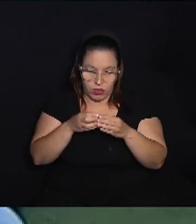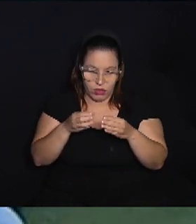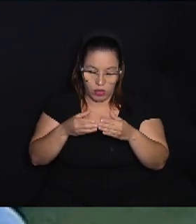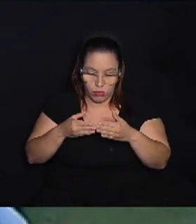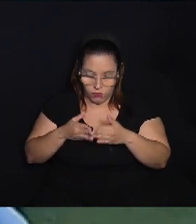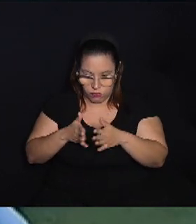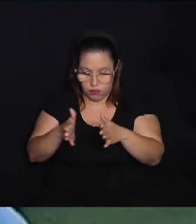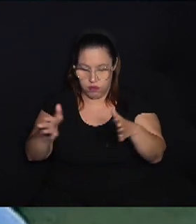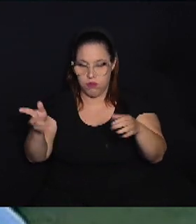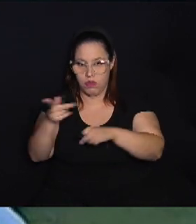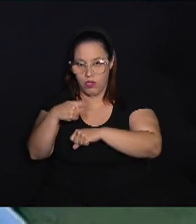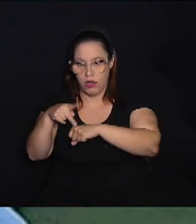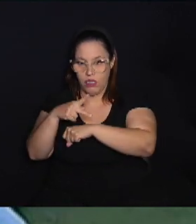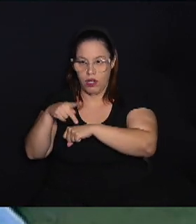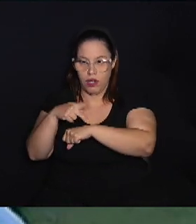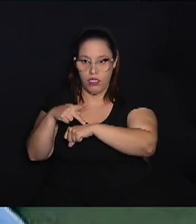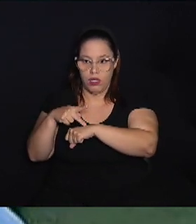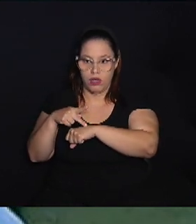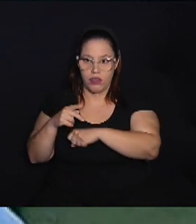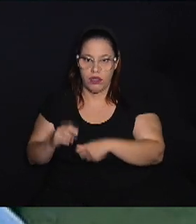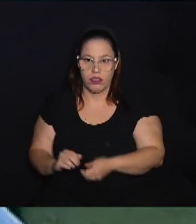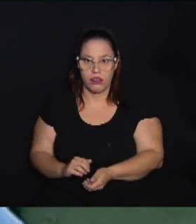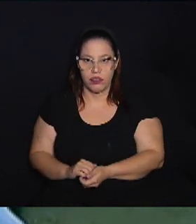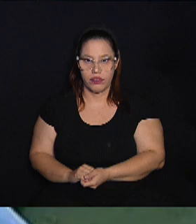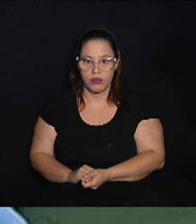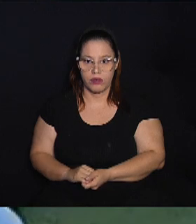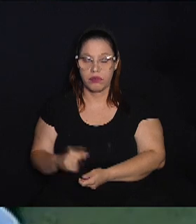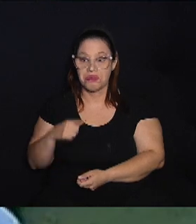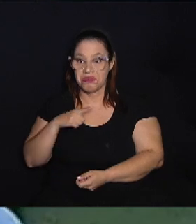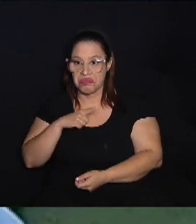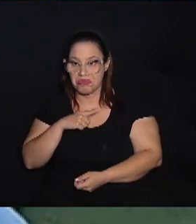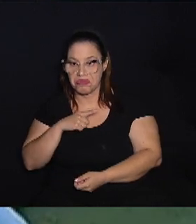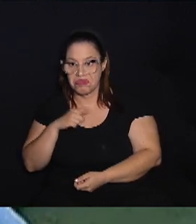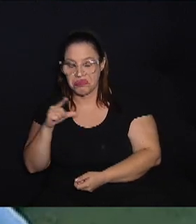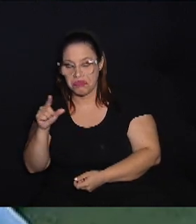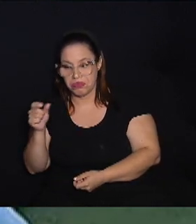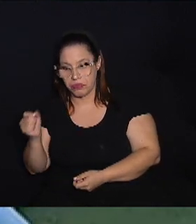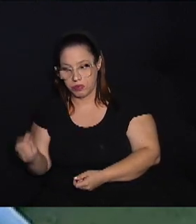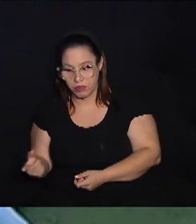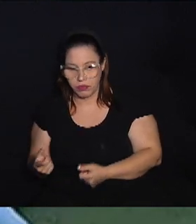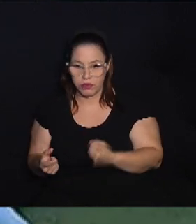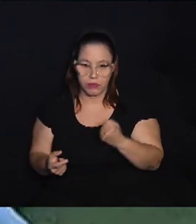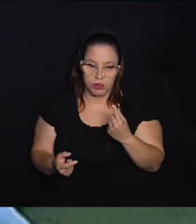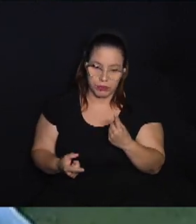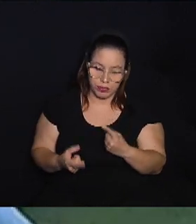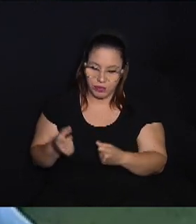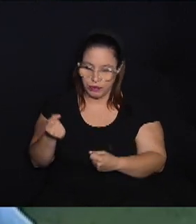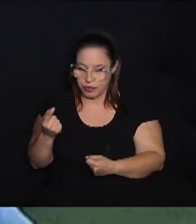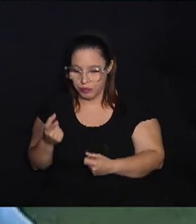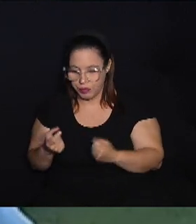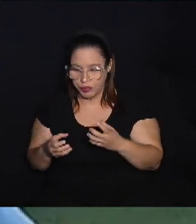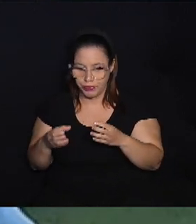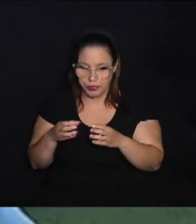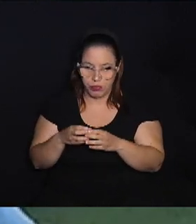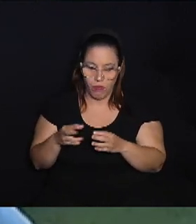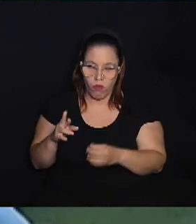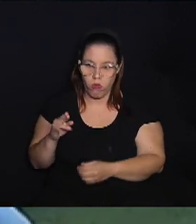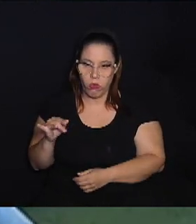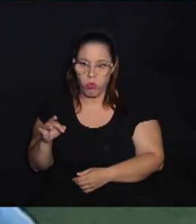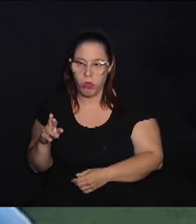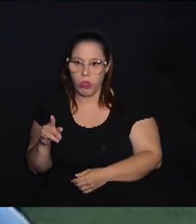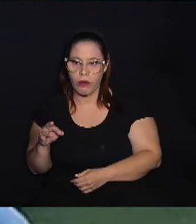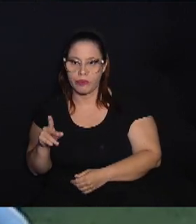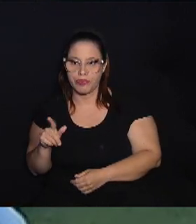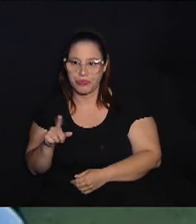país. E a gente tem alguns trabalhos com esses grupos, né, sendo de